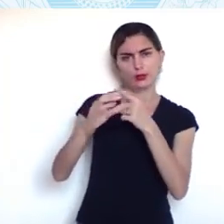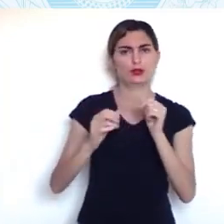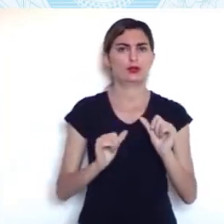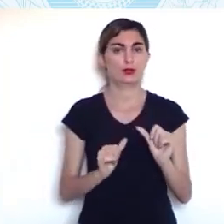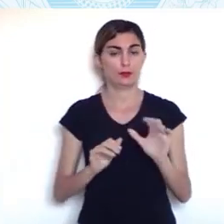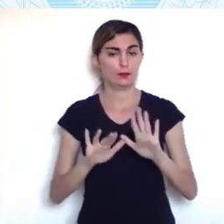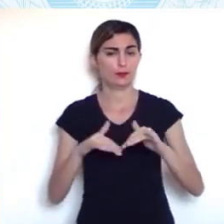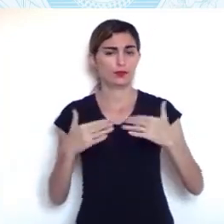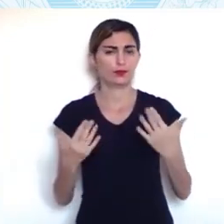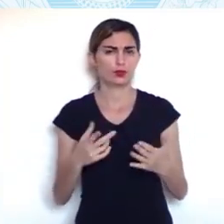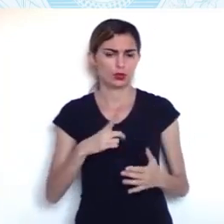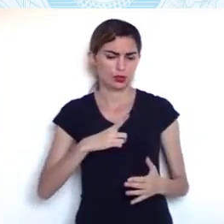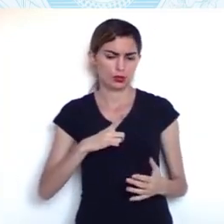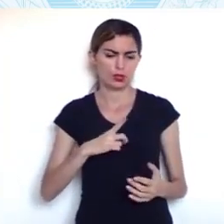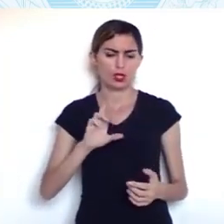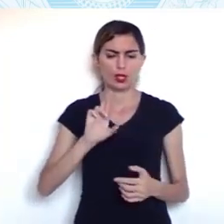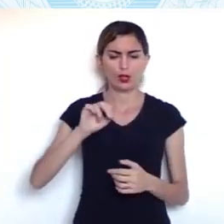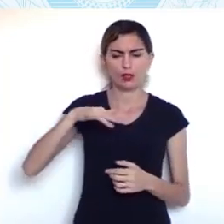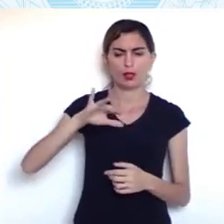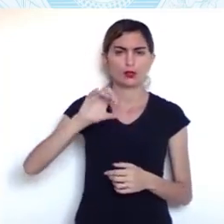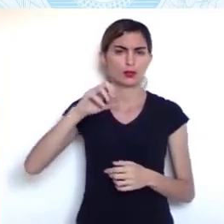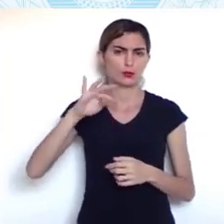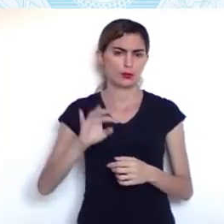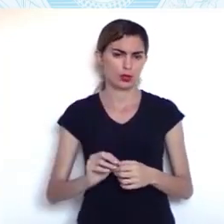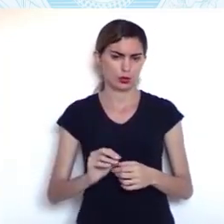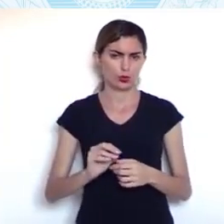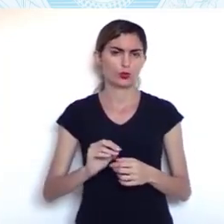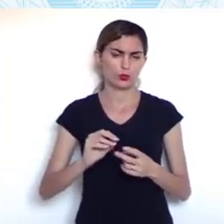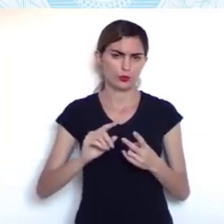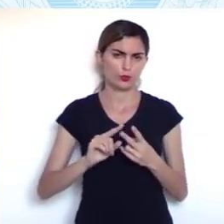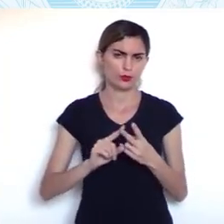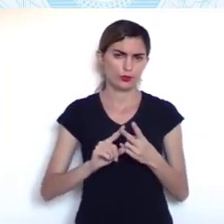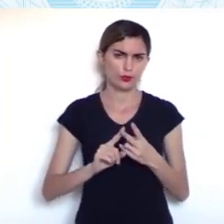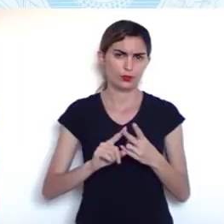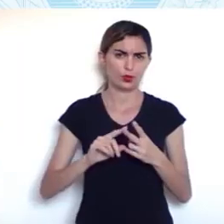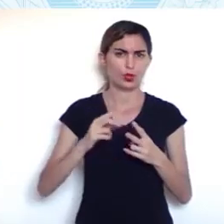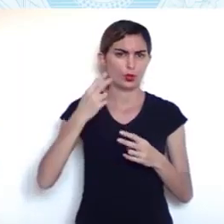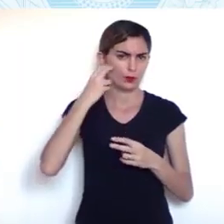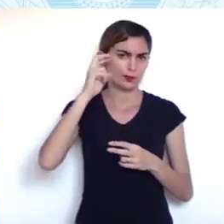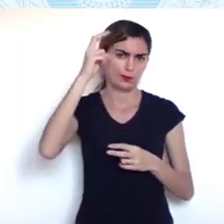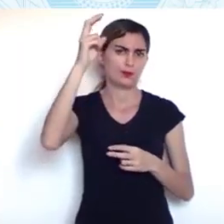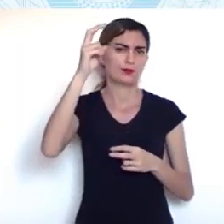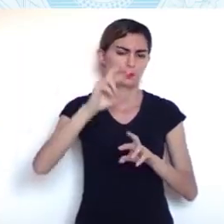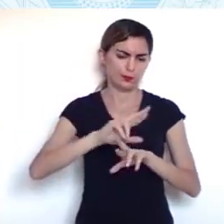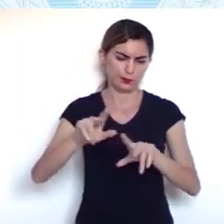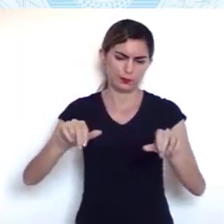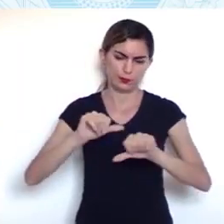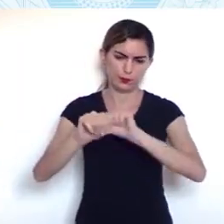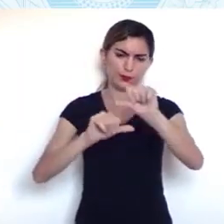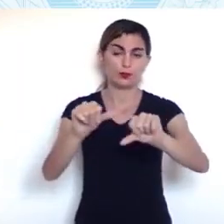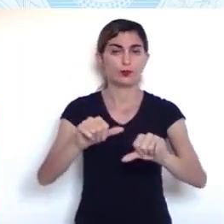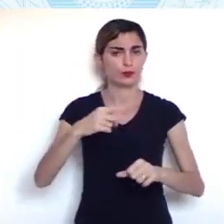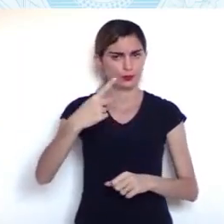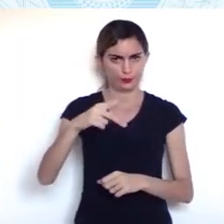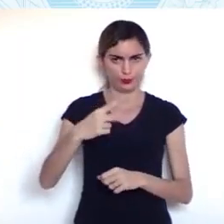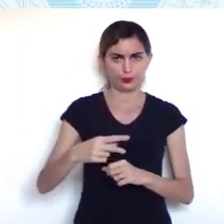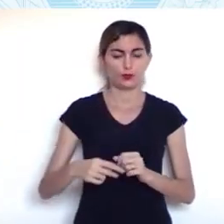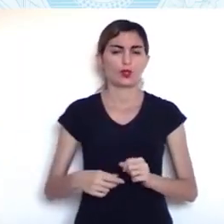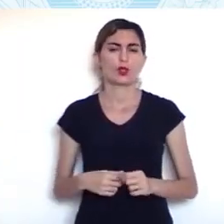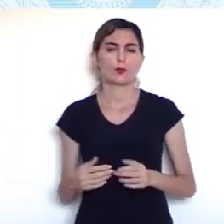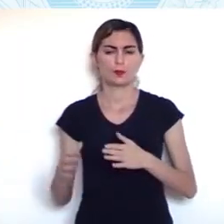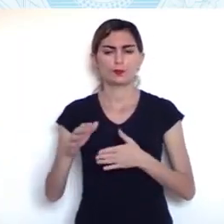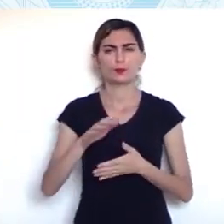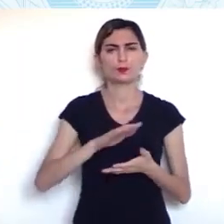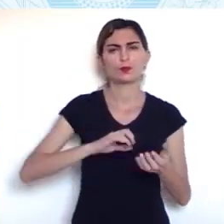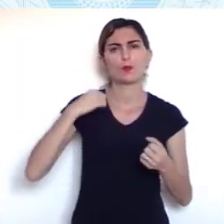ciência. Então, nós vamos ter um renascimento artístico e cultural. Então, esse renascimento